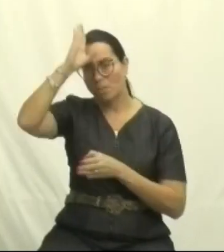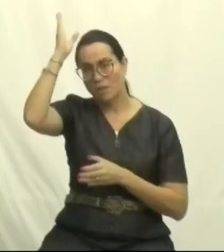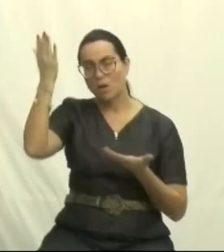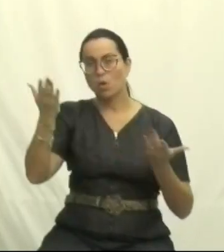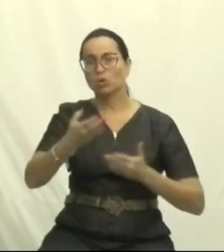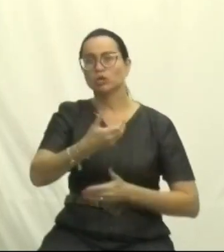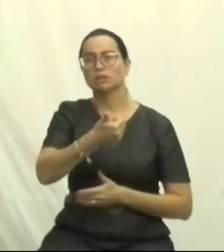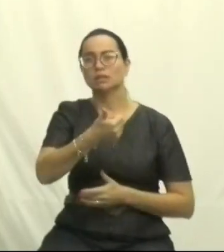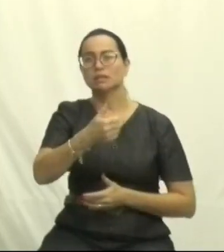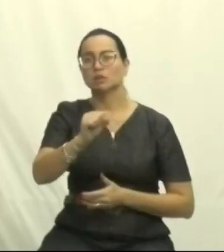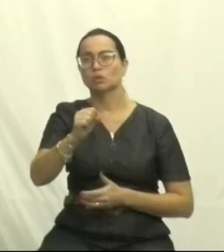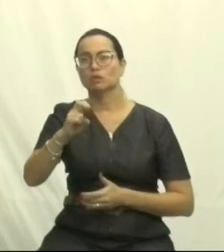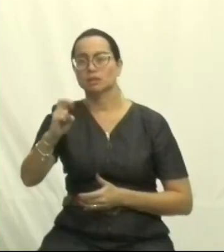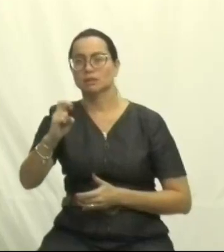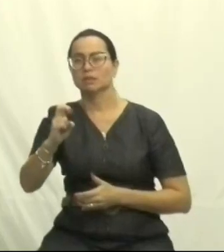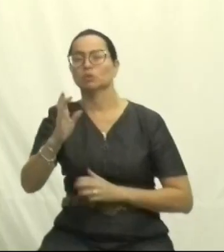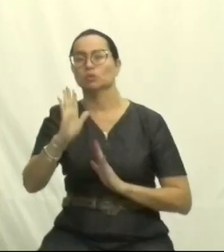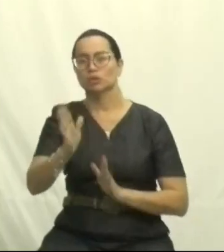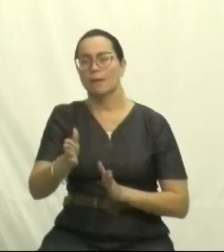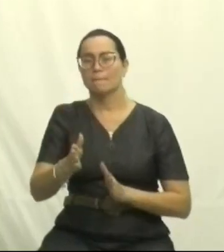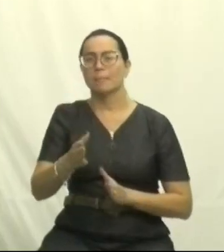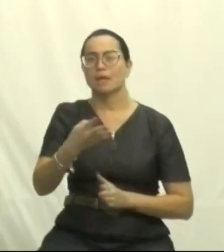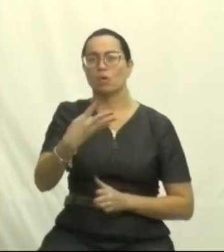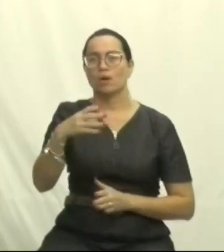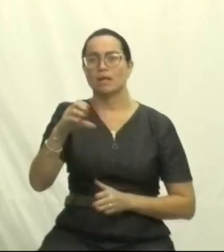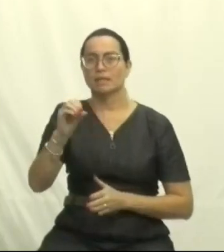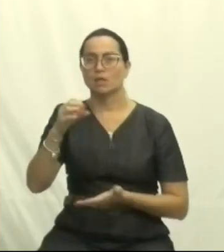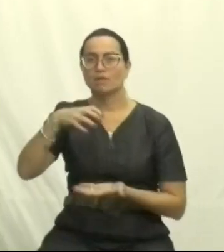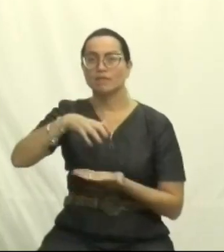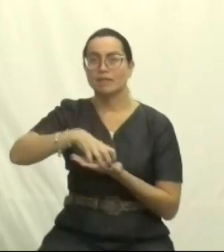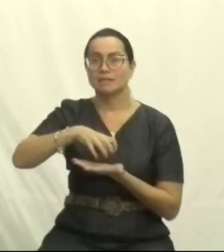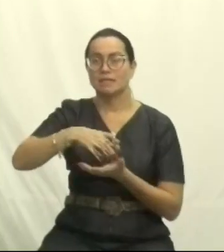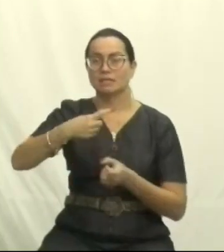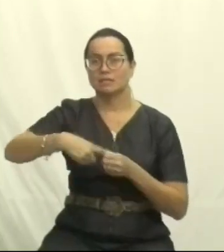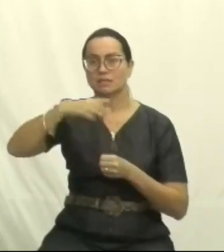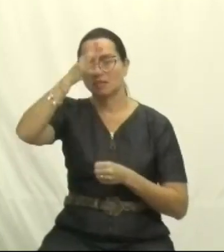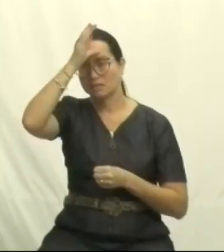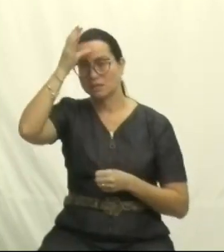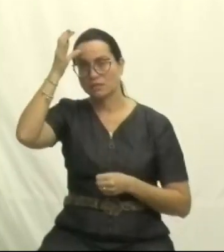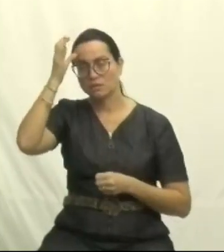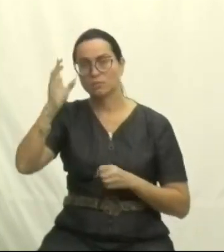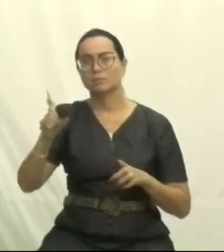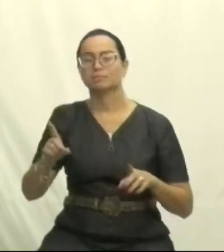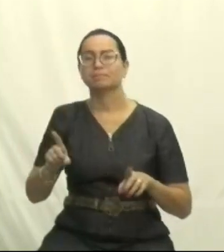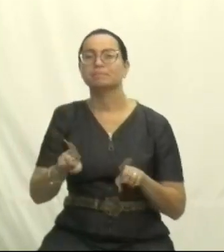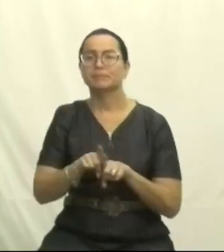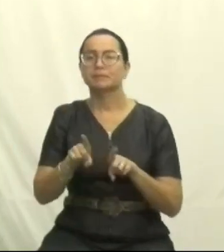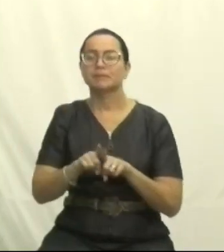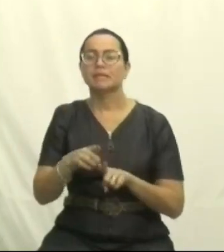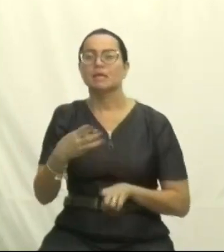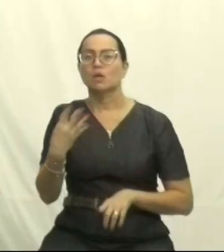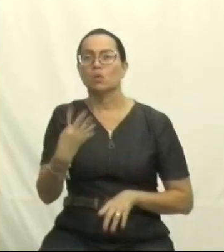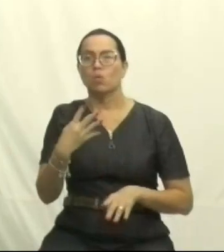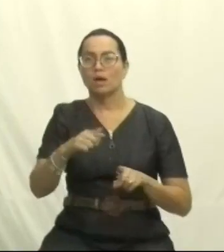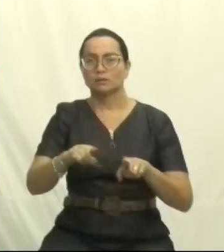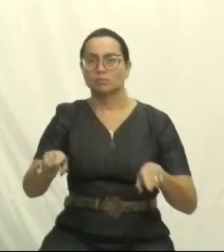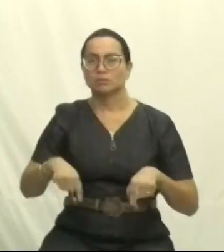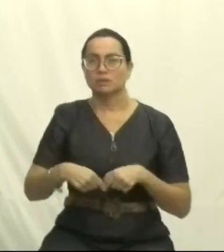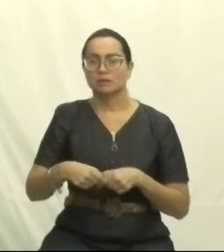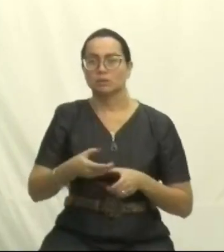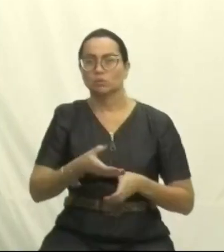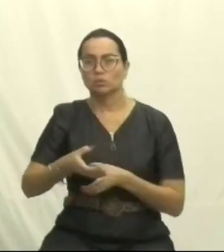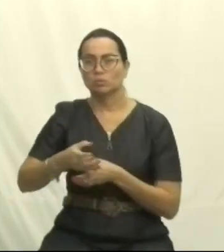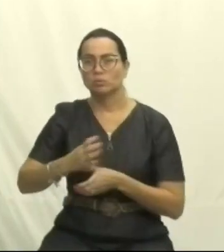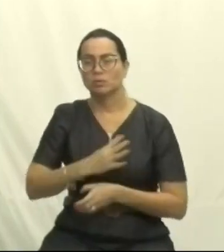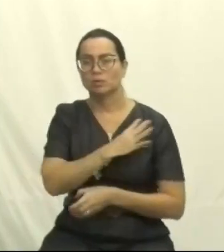bombeiros militares, sendo 49 na sede em Criciúma. Além disso, o 4º Batalhão de Bombeiros Militares